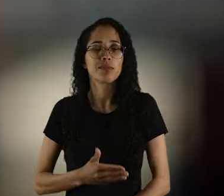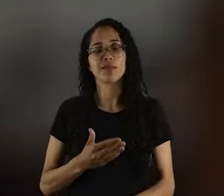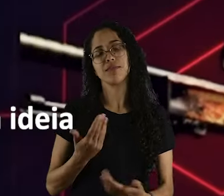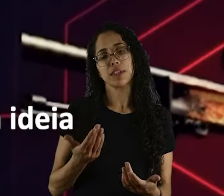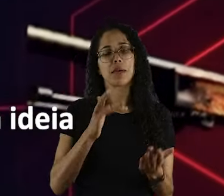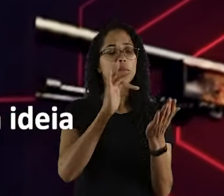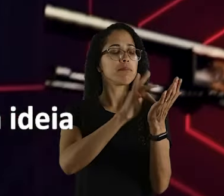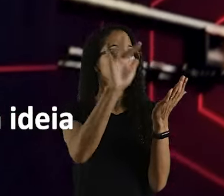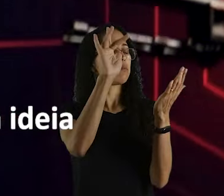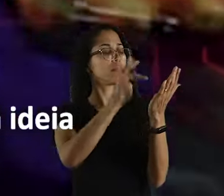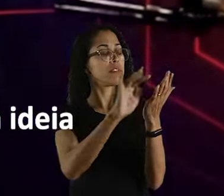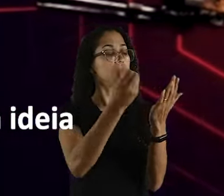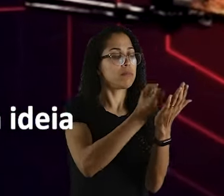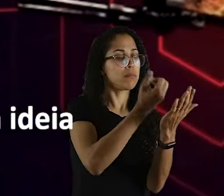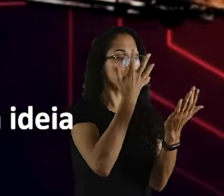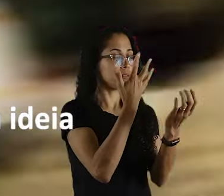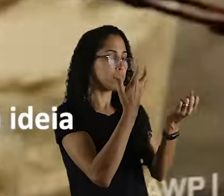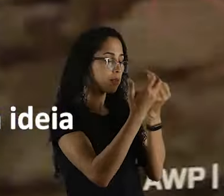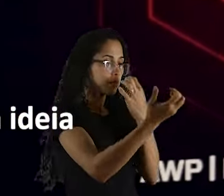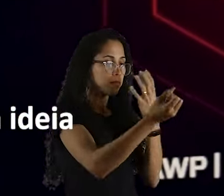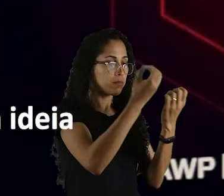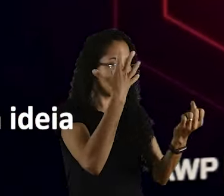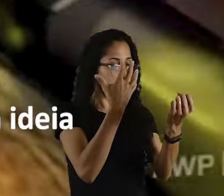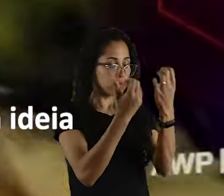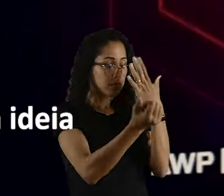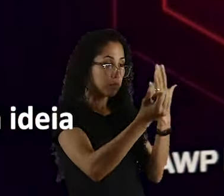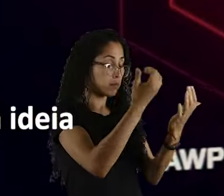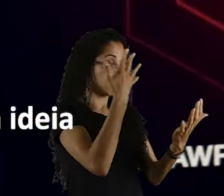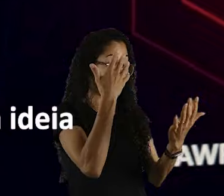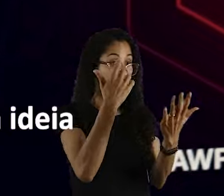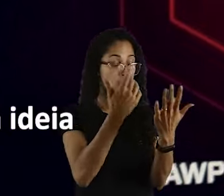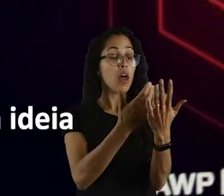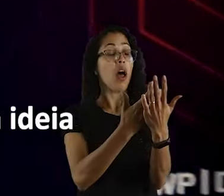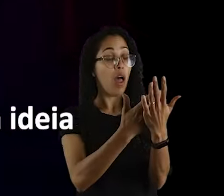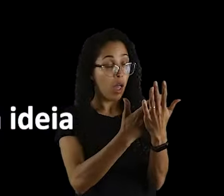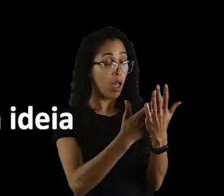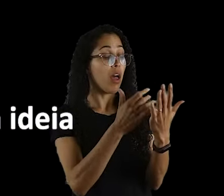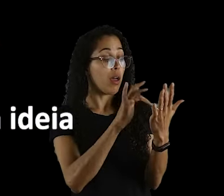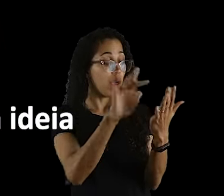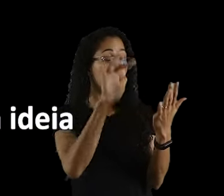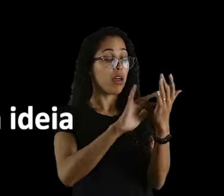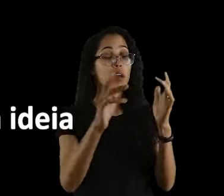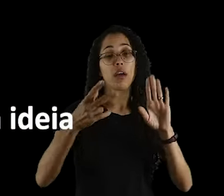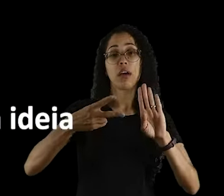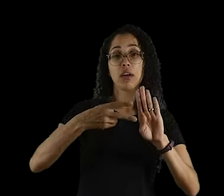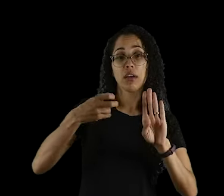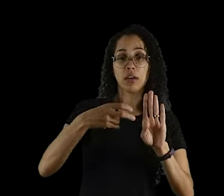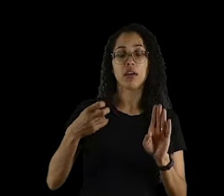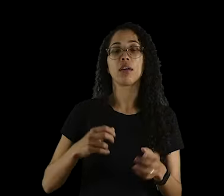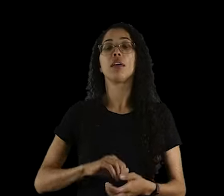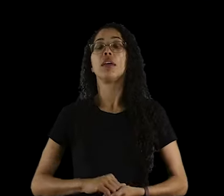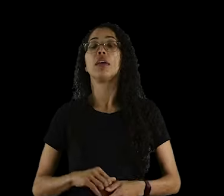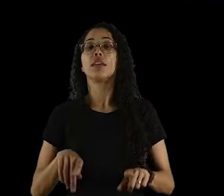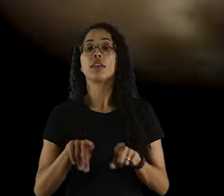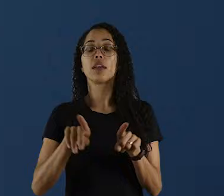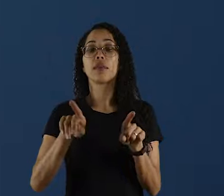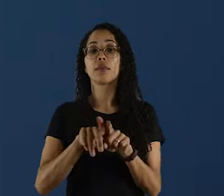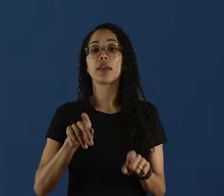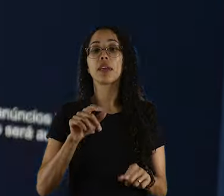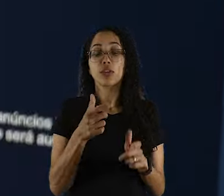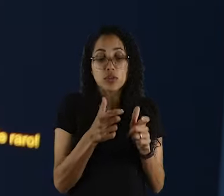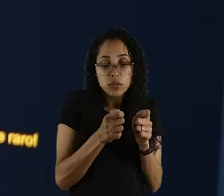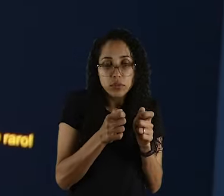online vão sendo apresentados quase que automaticamente a ideia de criptomoeda. Até mesmo através